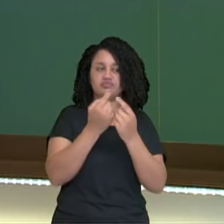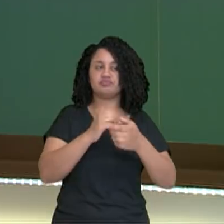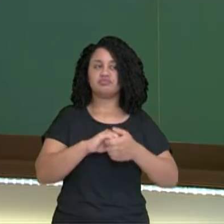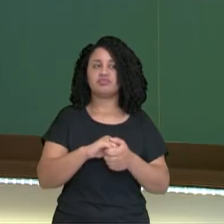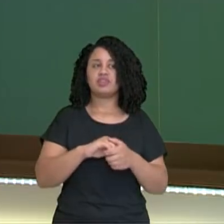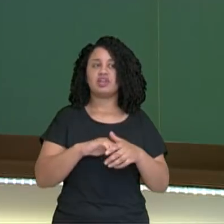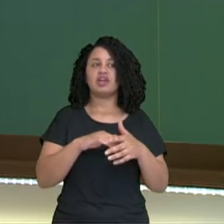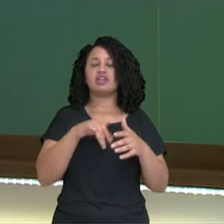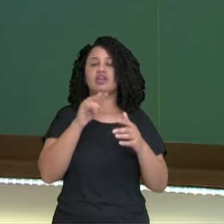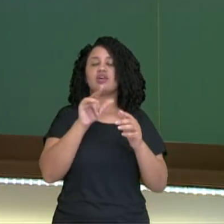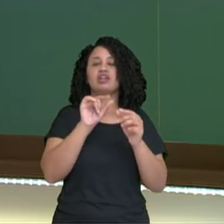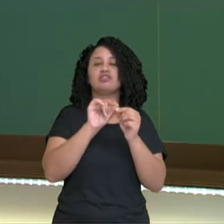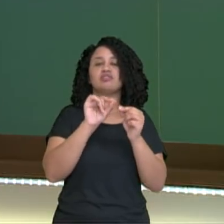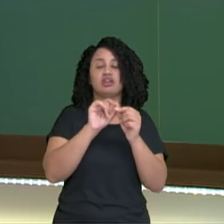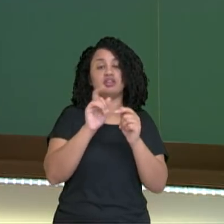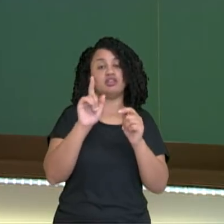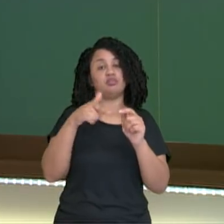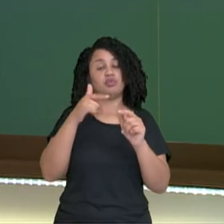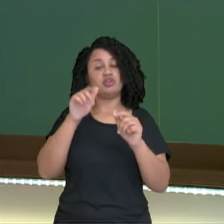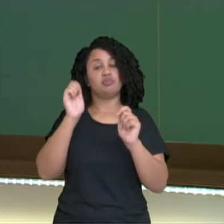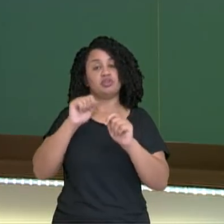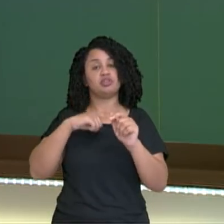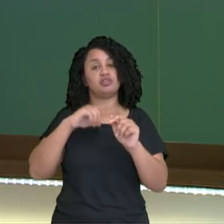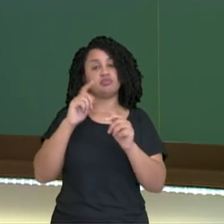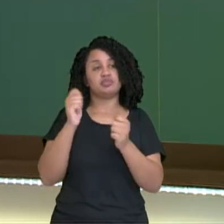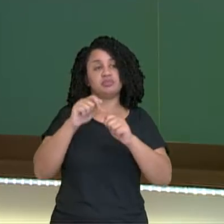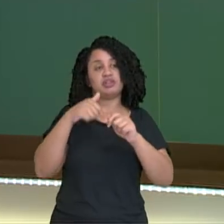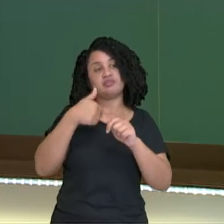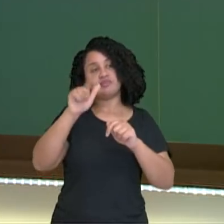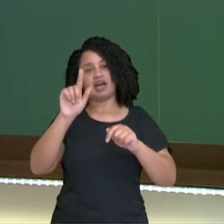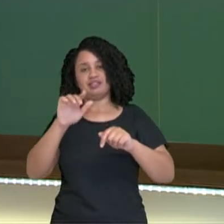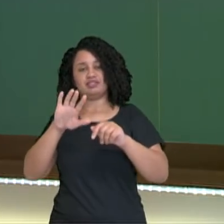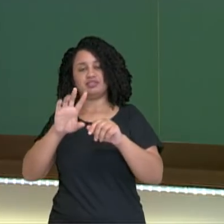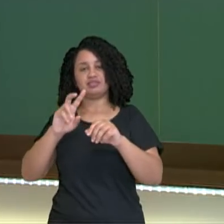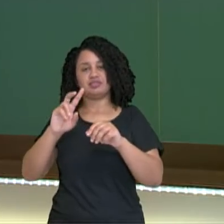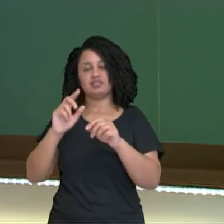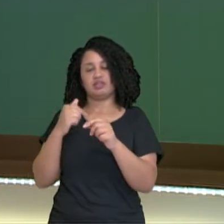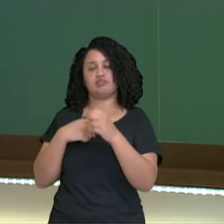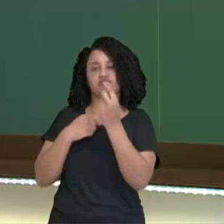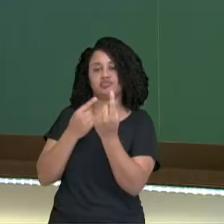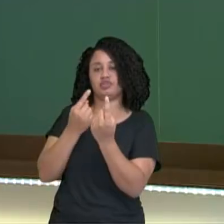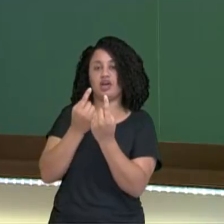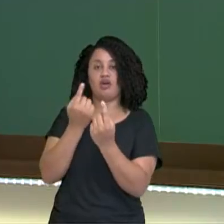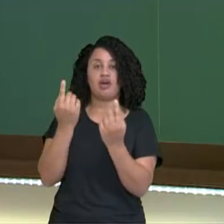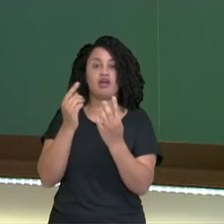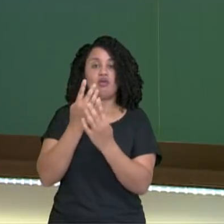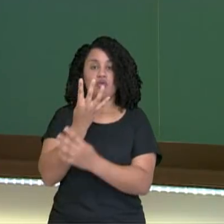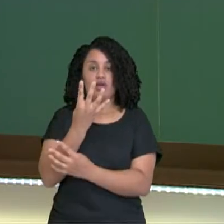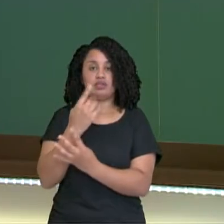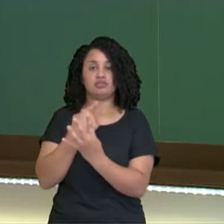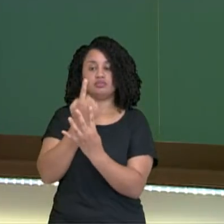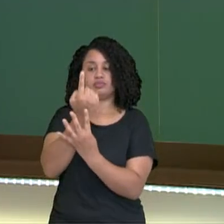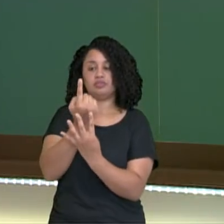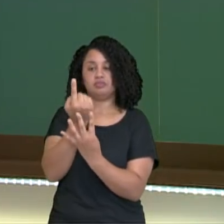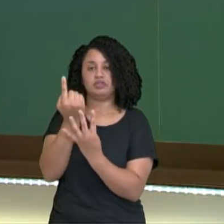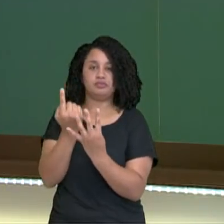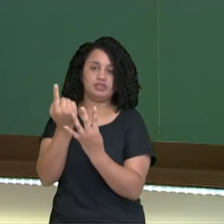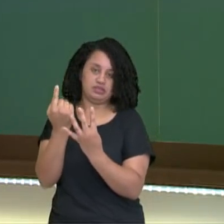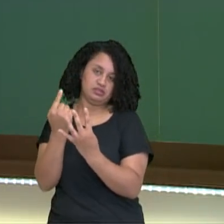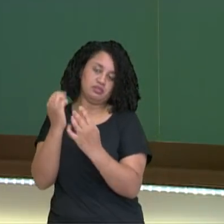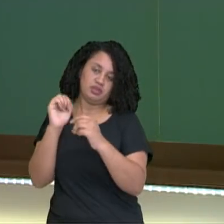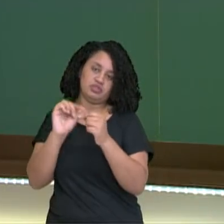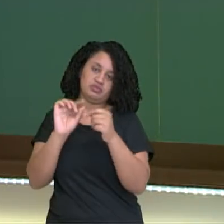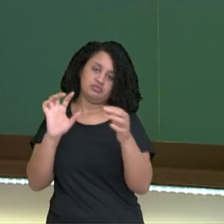2p2 ele ganha a possibilidade de mais um orbital. Então, eu tenho a possibilidade aqui de 4 ligações simples,